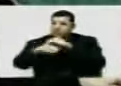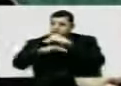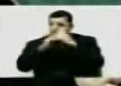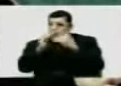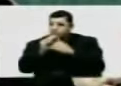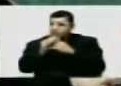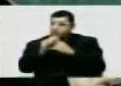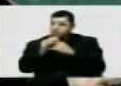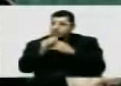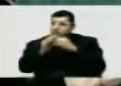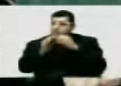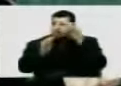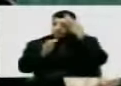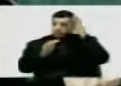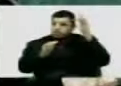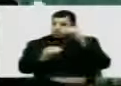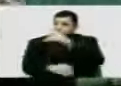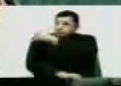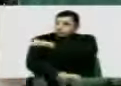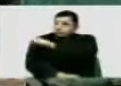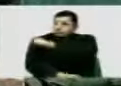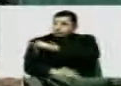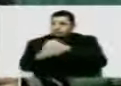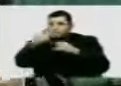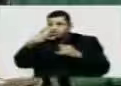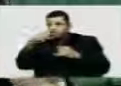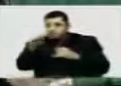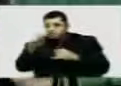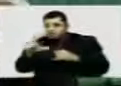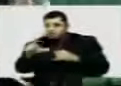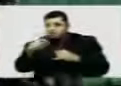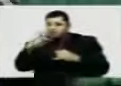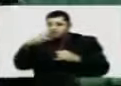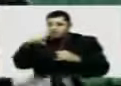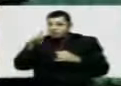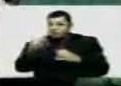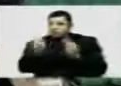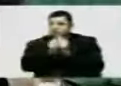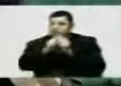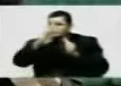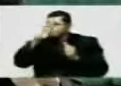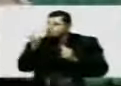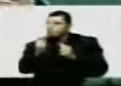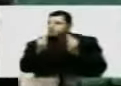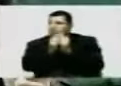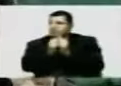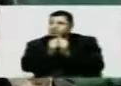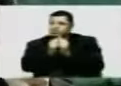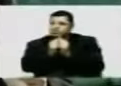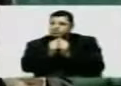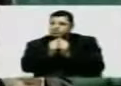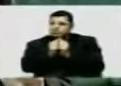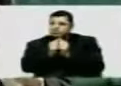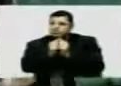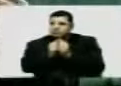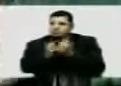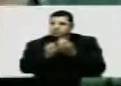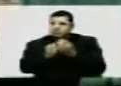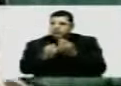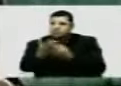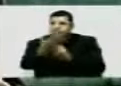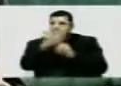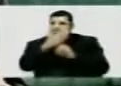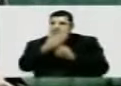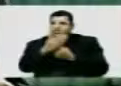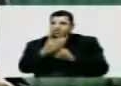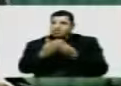Todas as correntes políticas do Rio de Janeiro, do PSOL, do PMDB, se uniram, PT, todos se uniram para defender